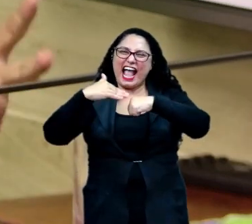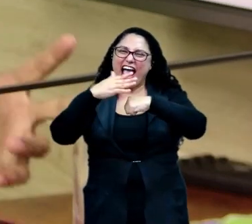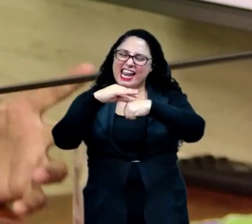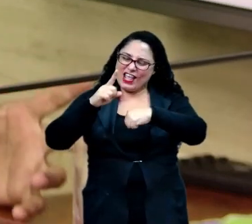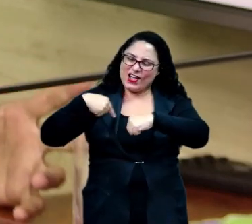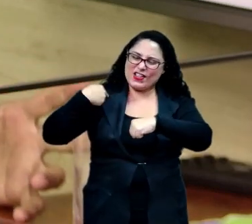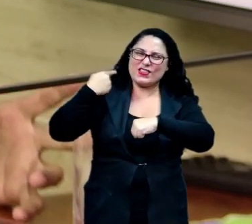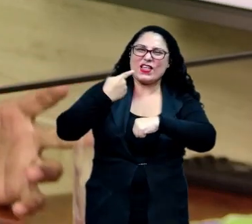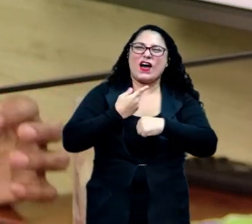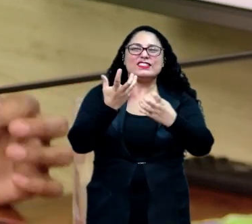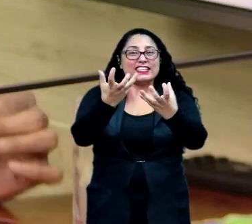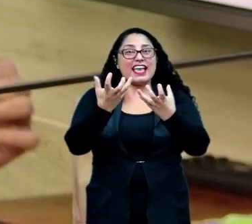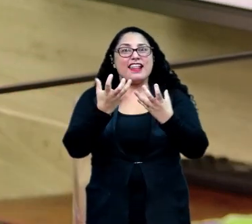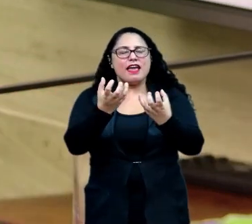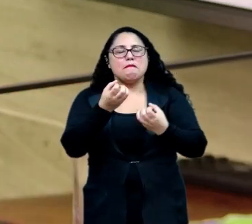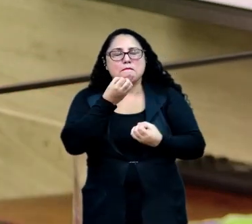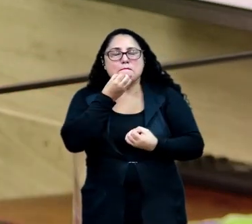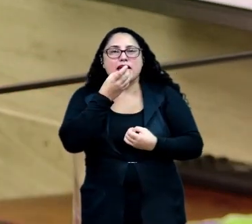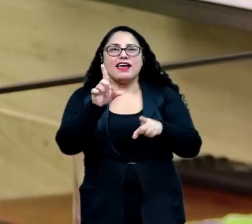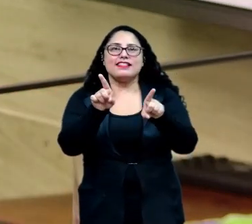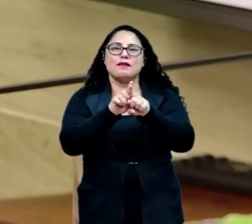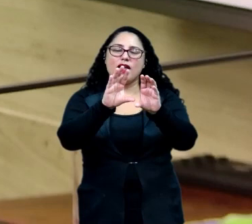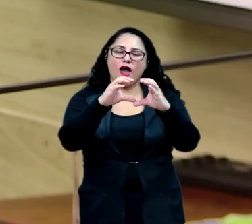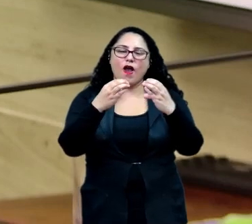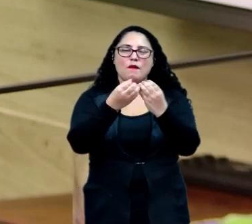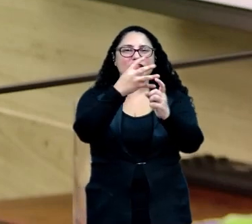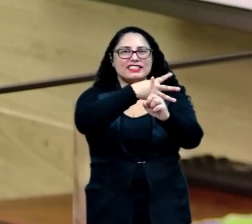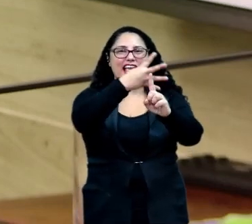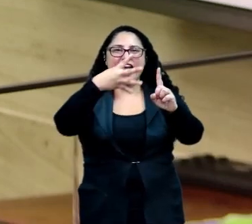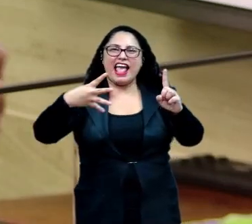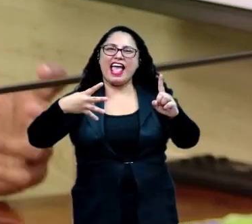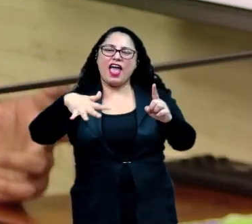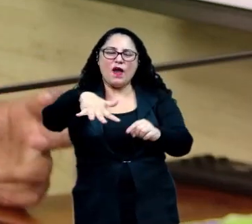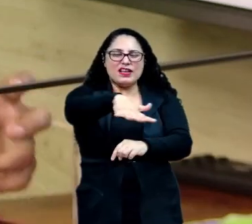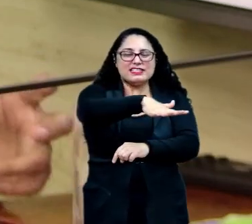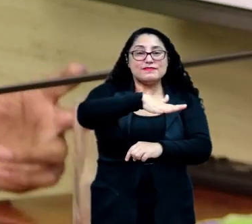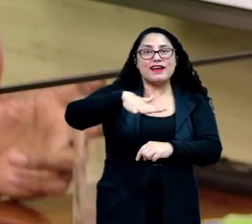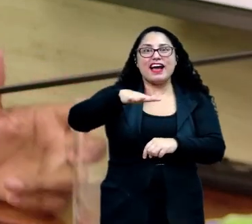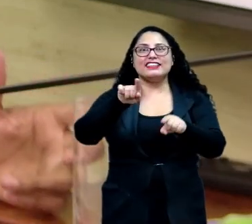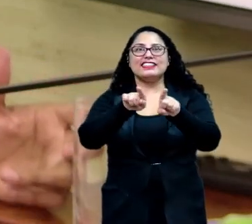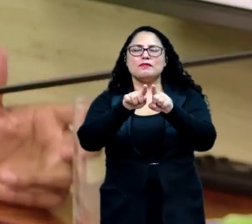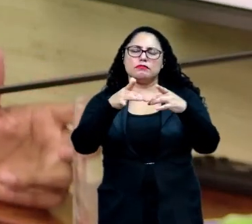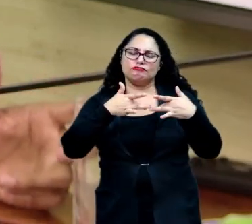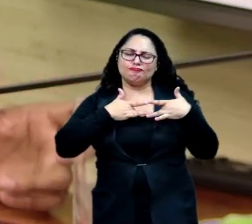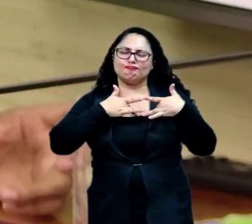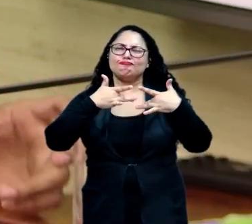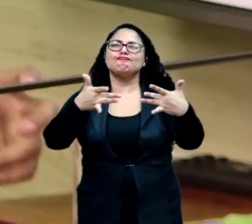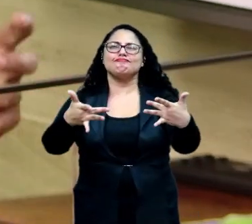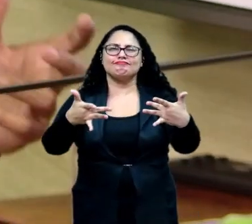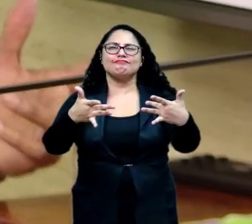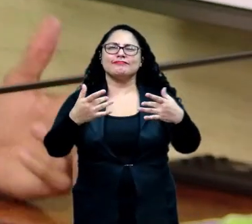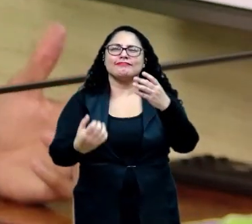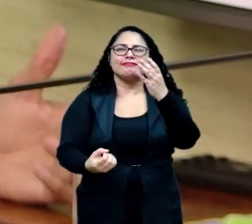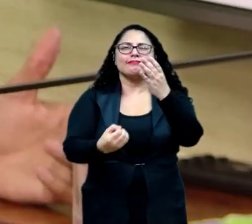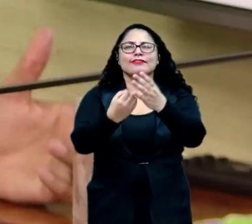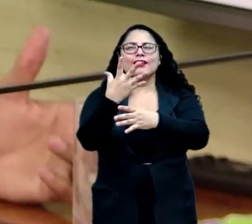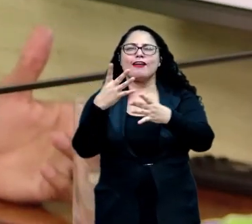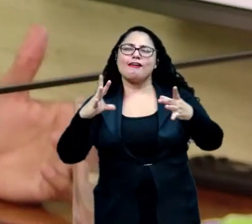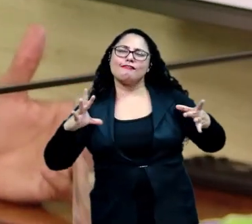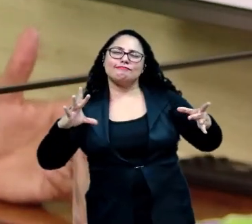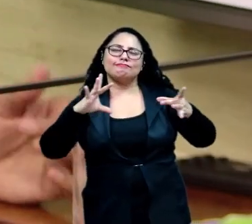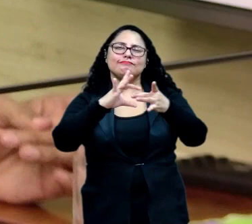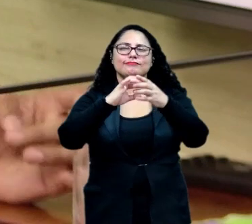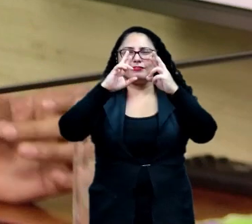com o nosso querer bem. E a comunidade LGBT é um espaço também de solidariedade, de construção mútua